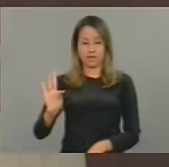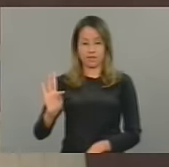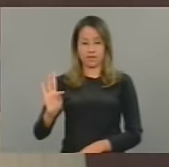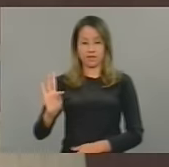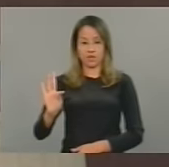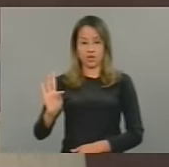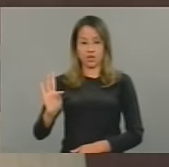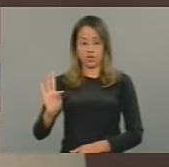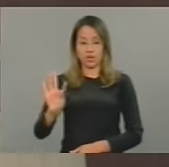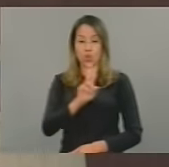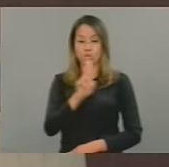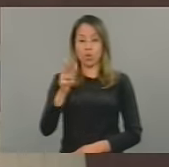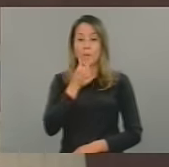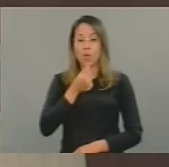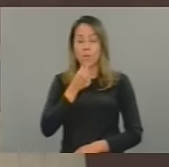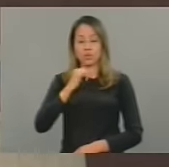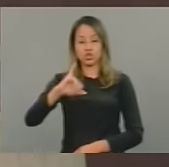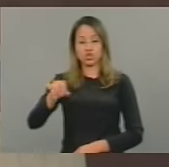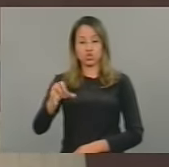que veio a convite